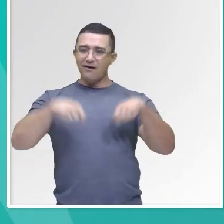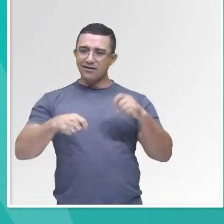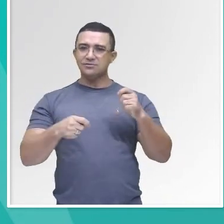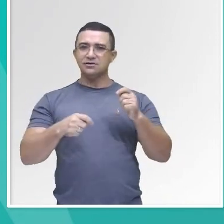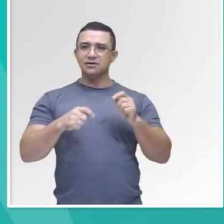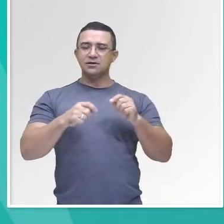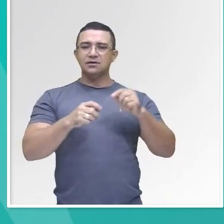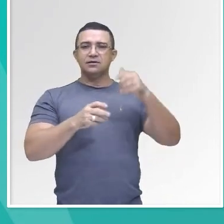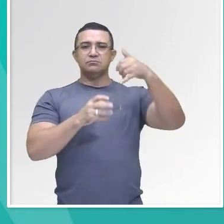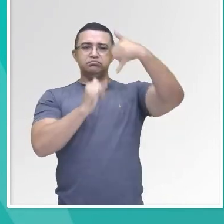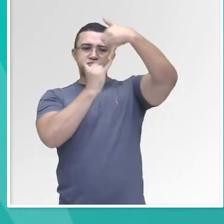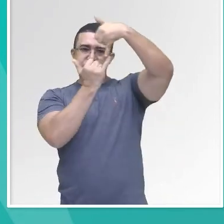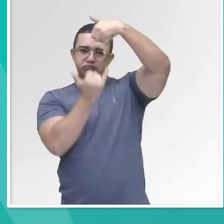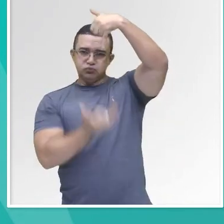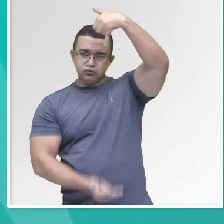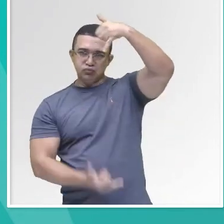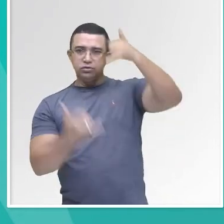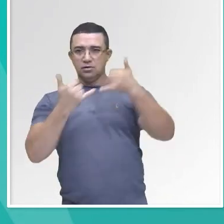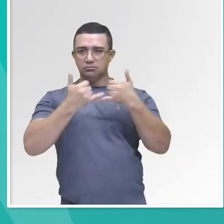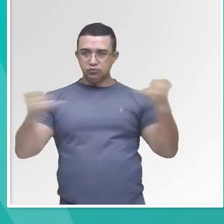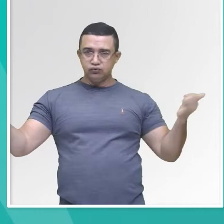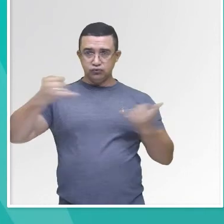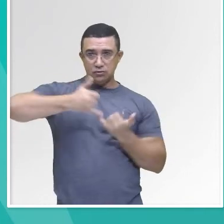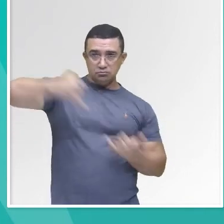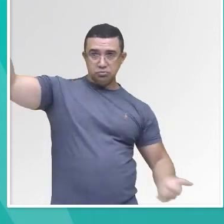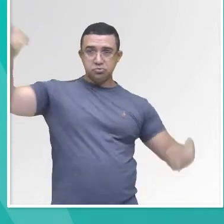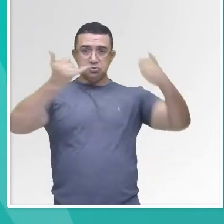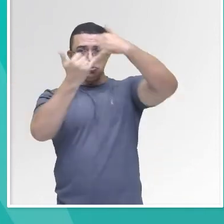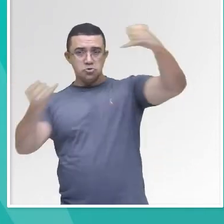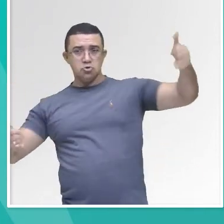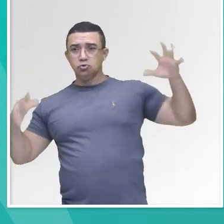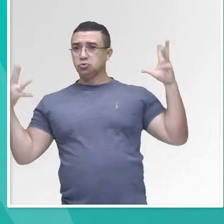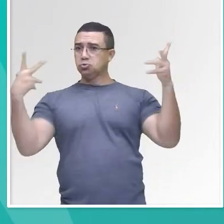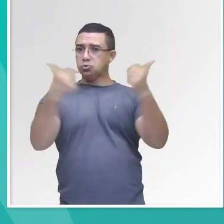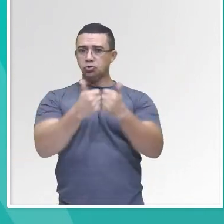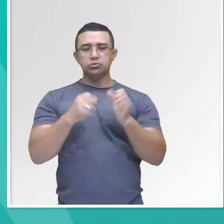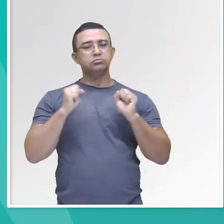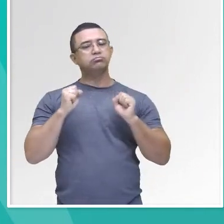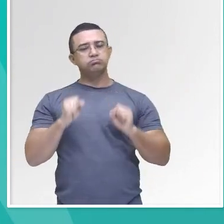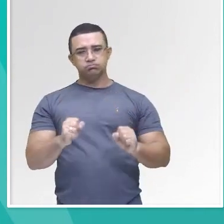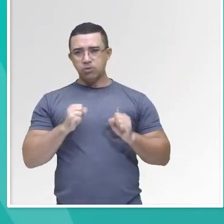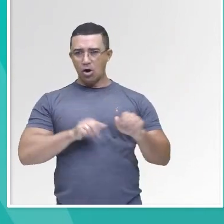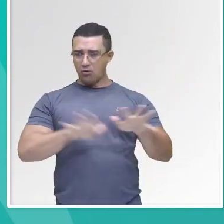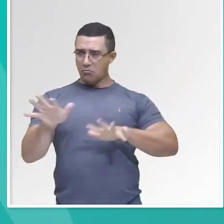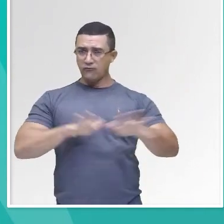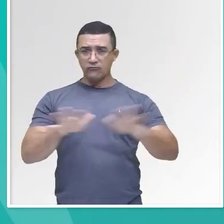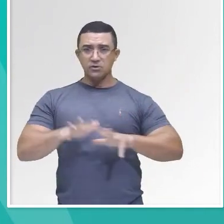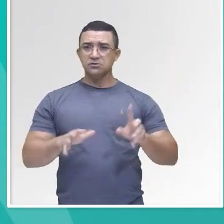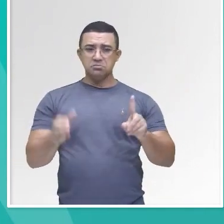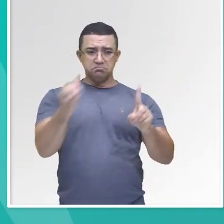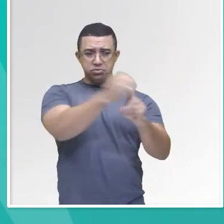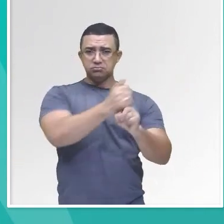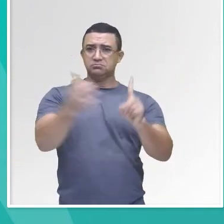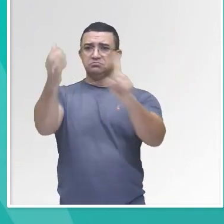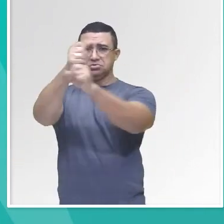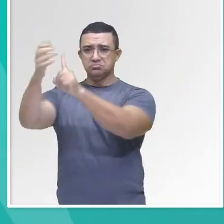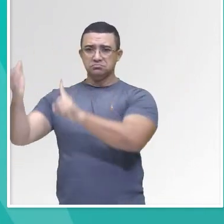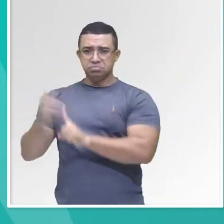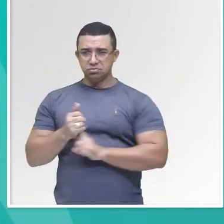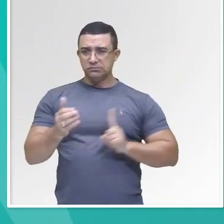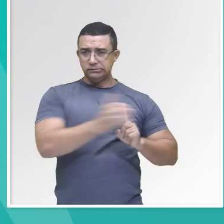vertical, horizontal e diagonal, e ela vai capturar da mesma forma que se